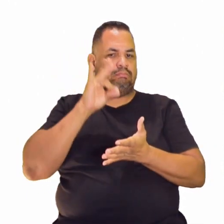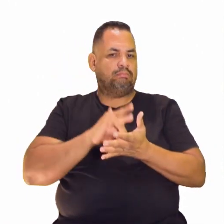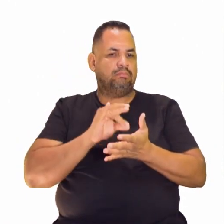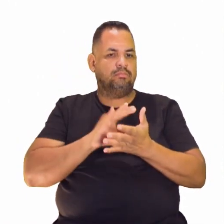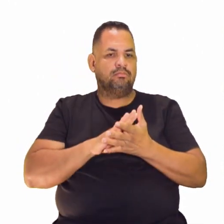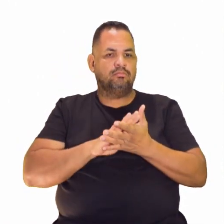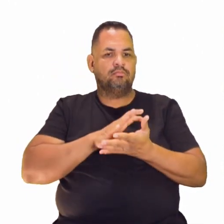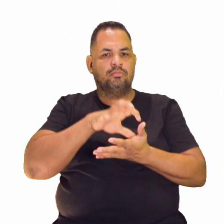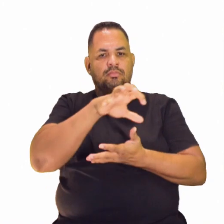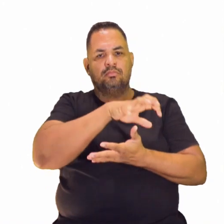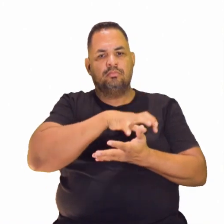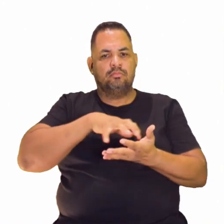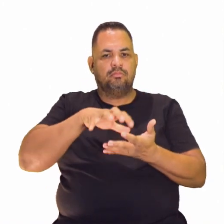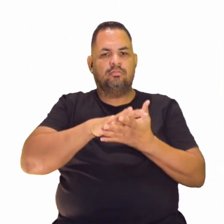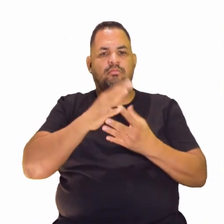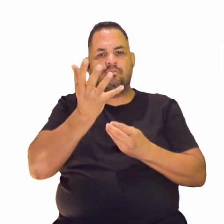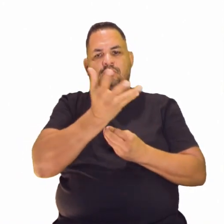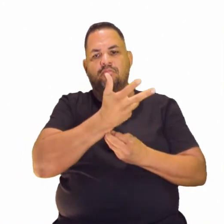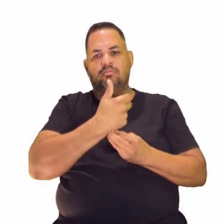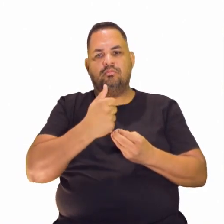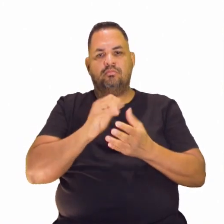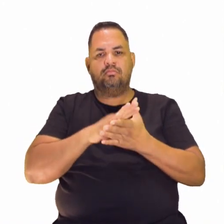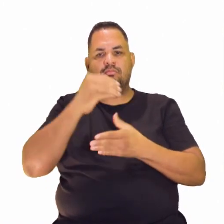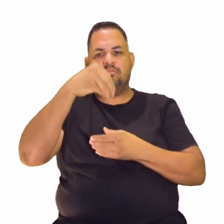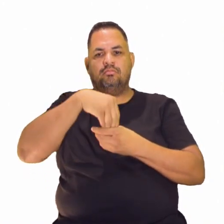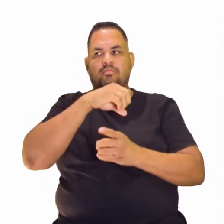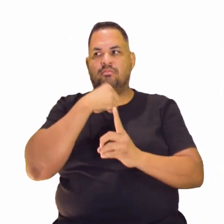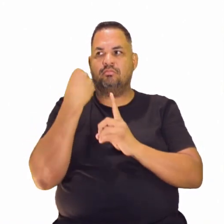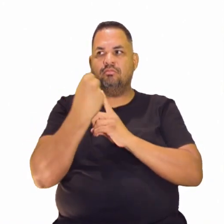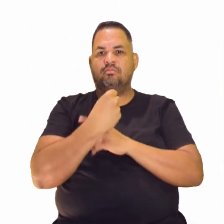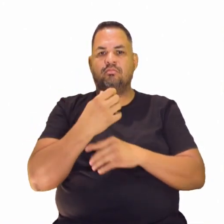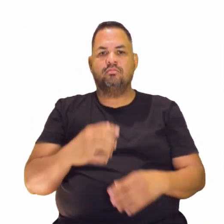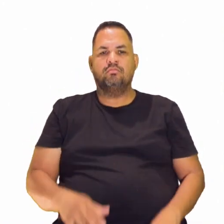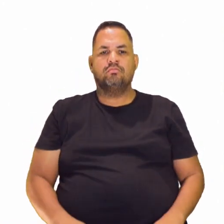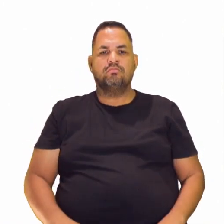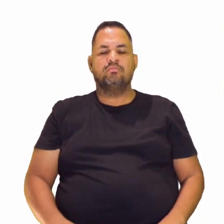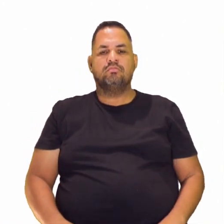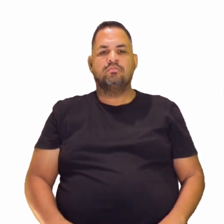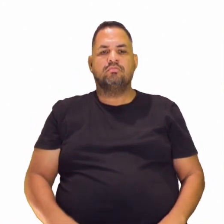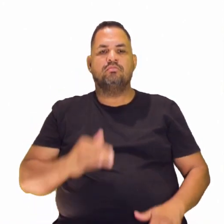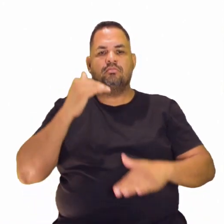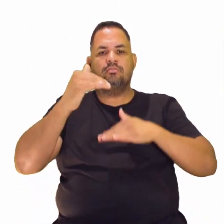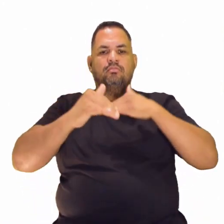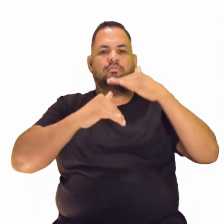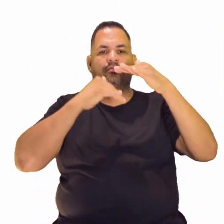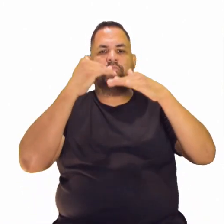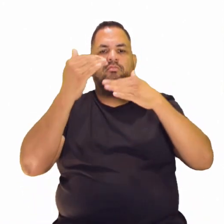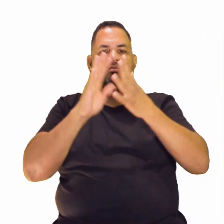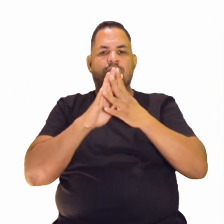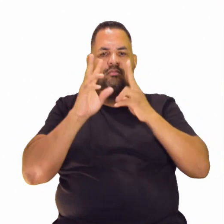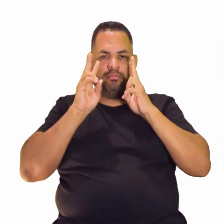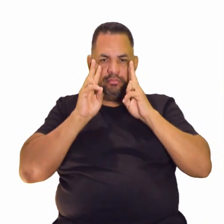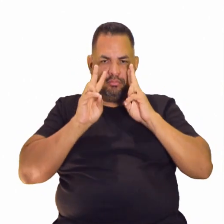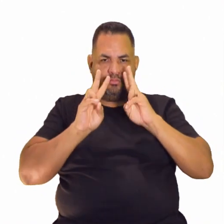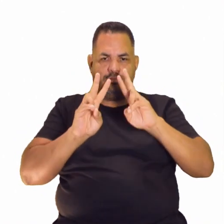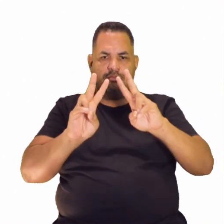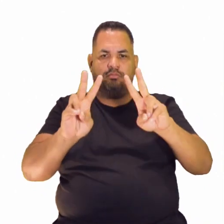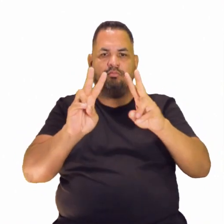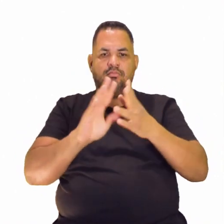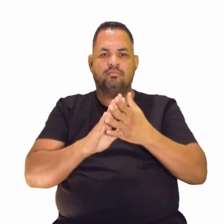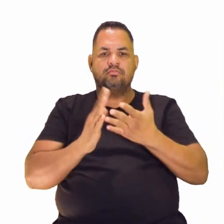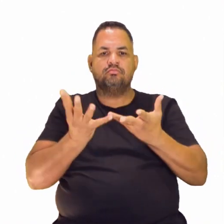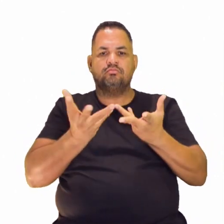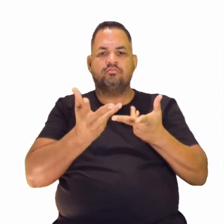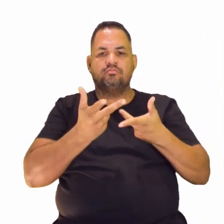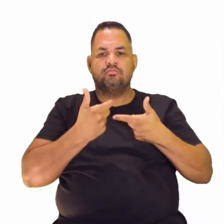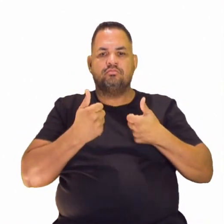das manifestações artísticas na sociedade. E, através disso aí, vamos desenvolver a habilidade